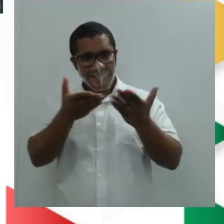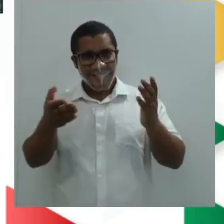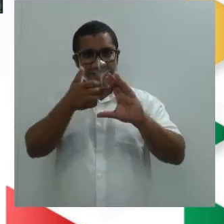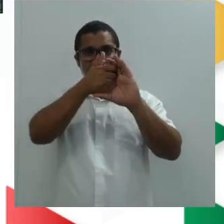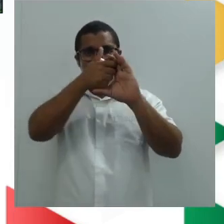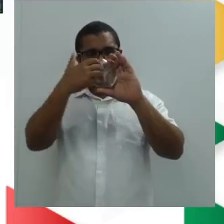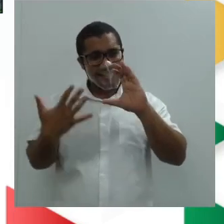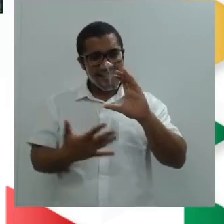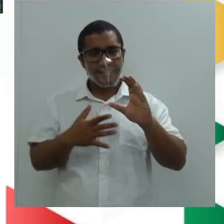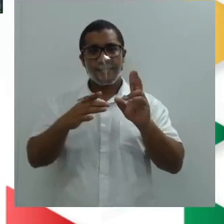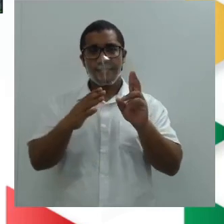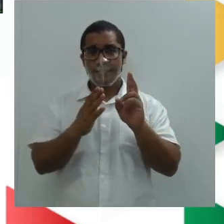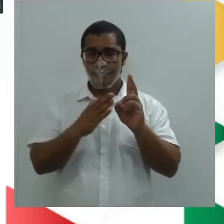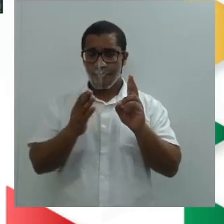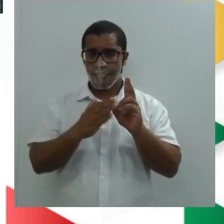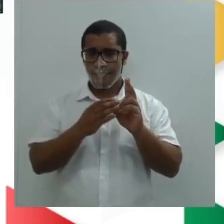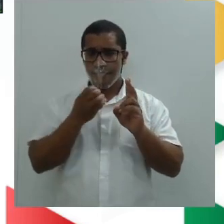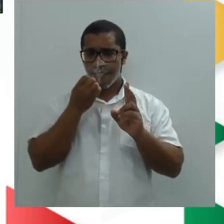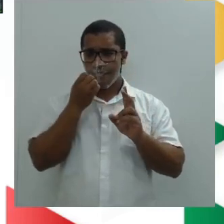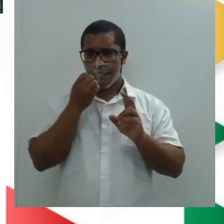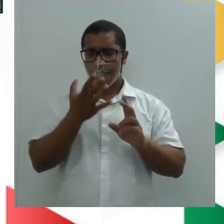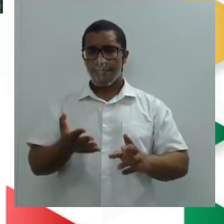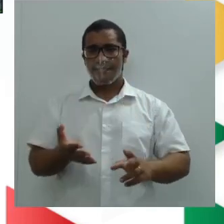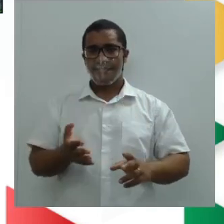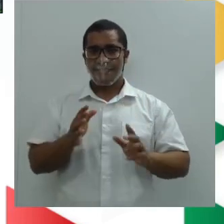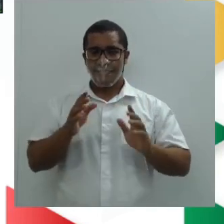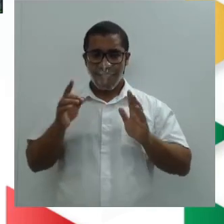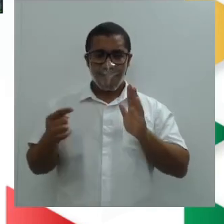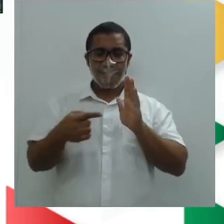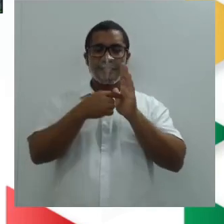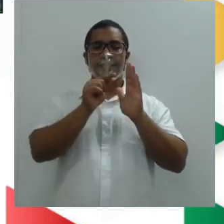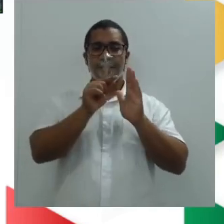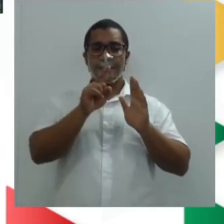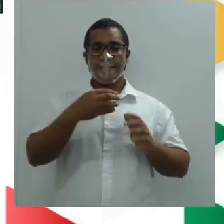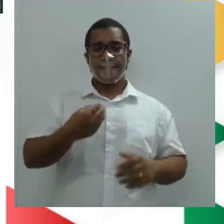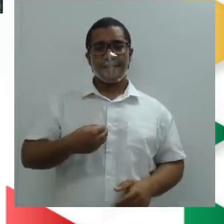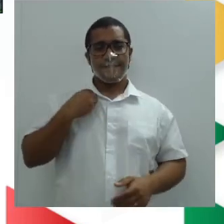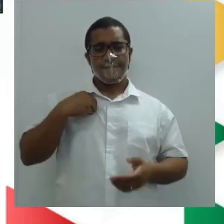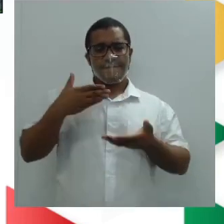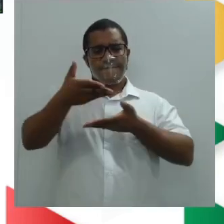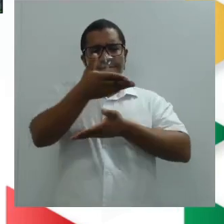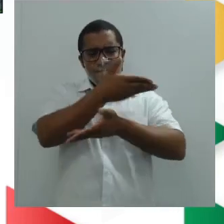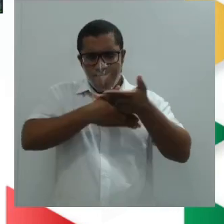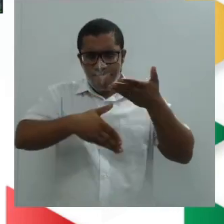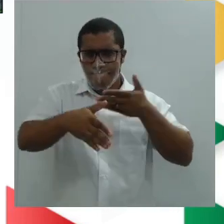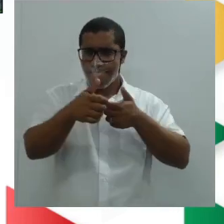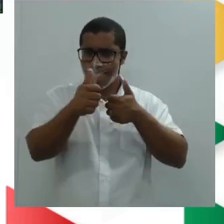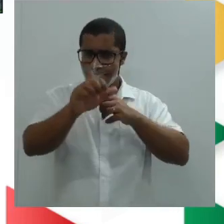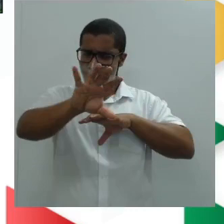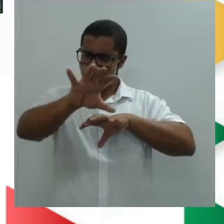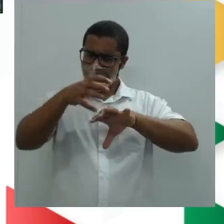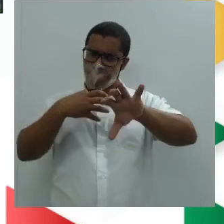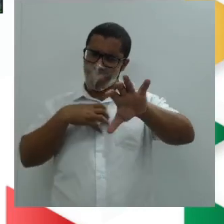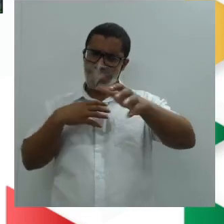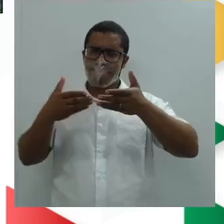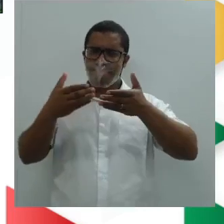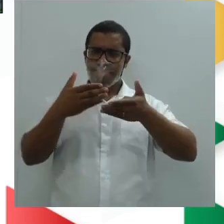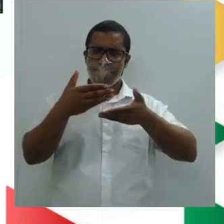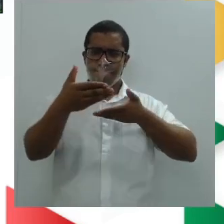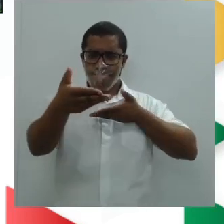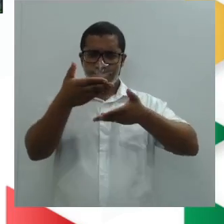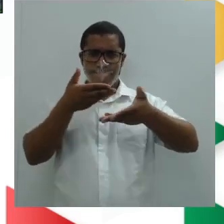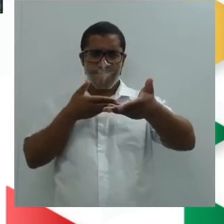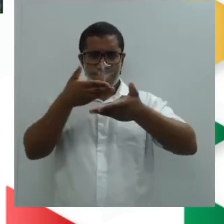aspectos sociais do índio, né? Que o objetivo dele é viver em comunidade, compartilhar, né? Ter a